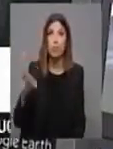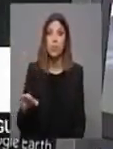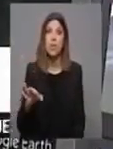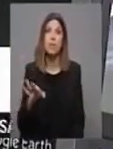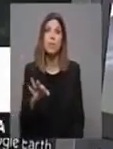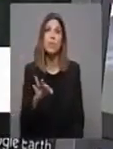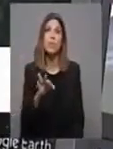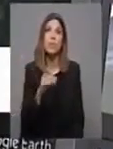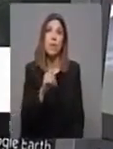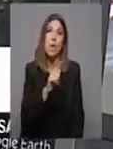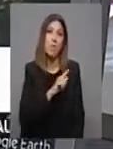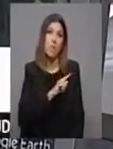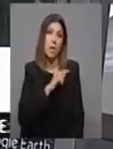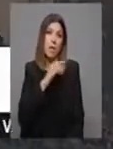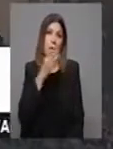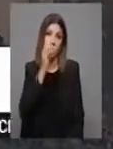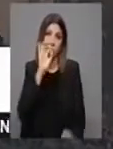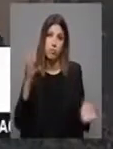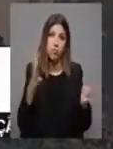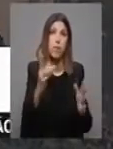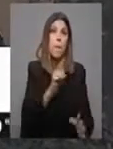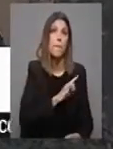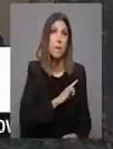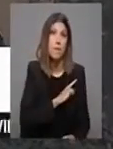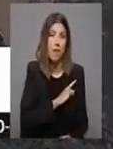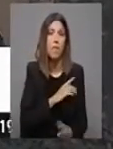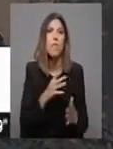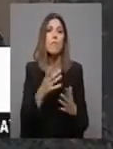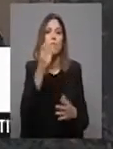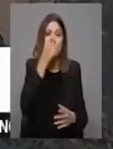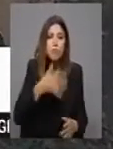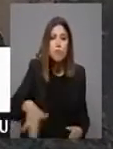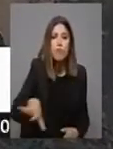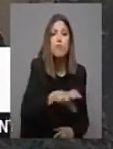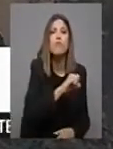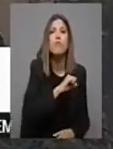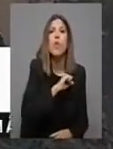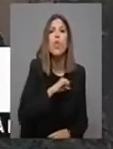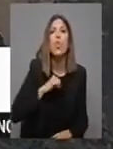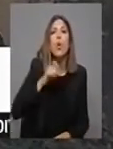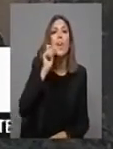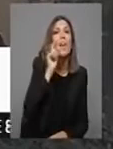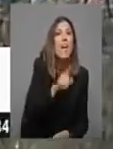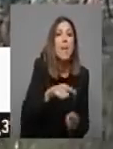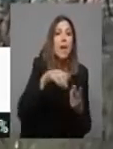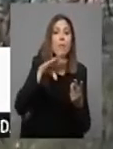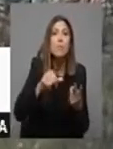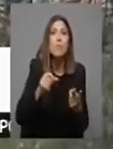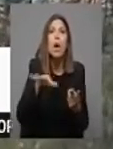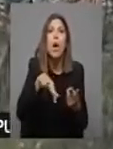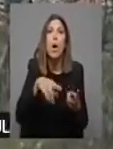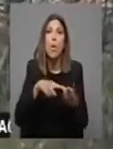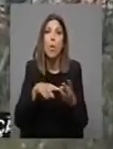é privada. Nas grandes áreas, desconhece quem são os proprietários, a localização e os limites exatos dos